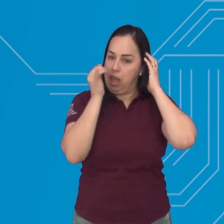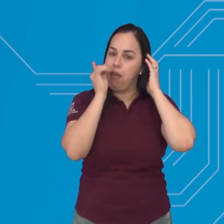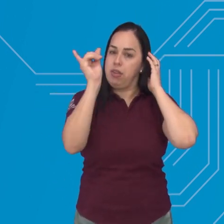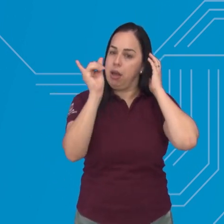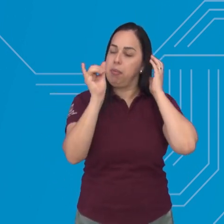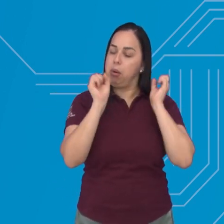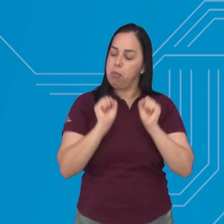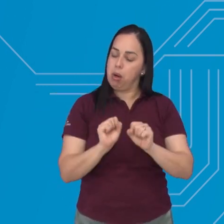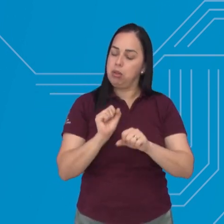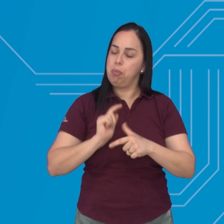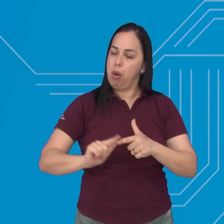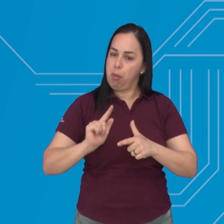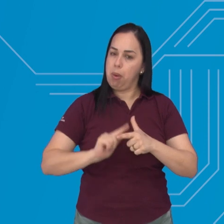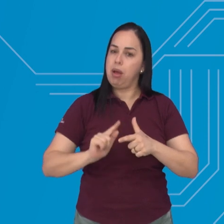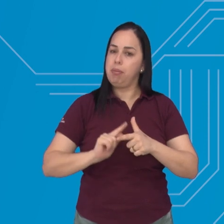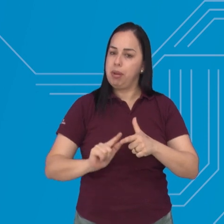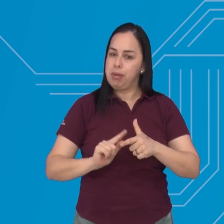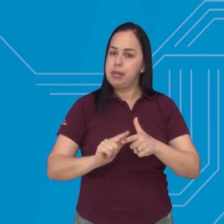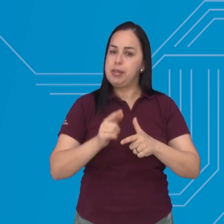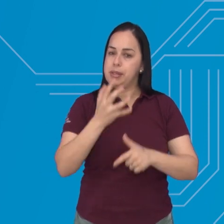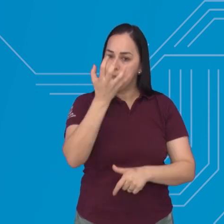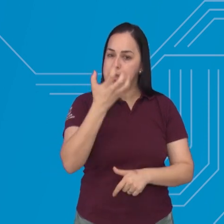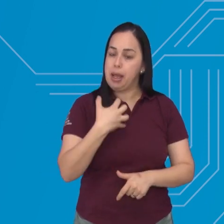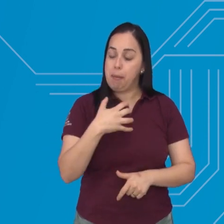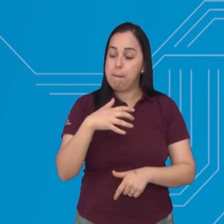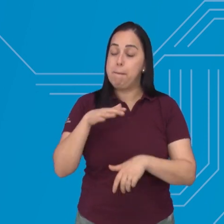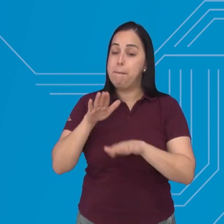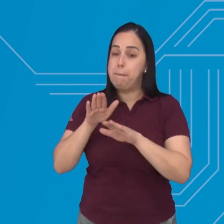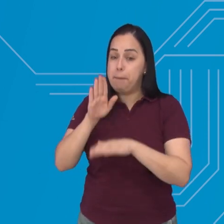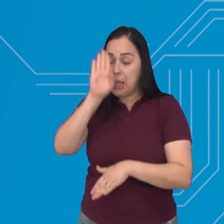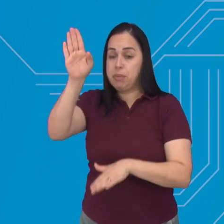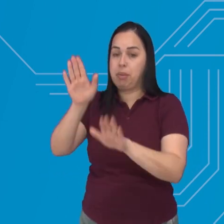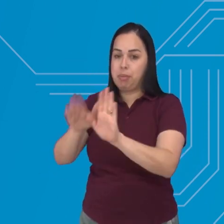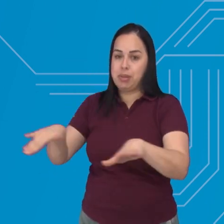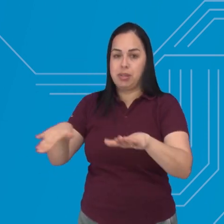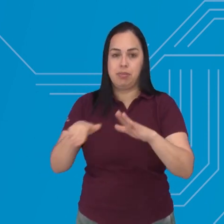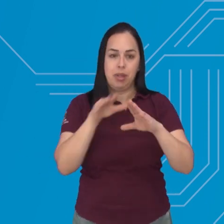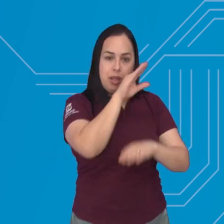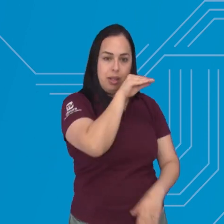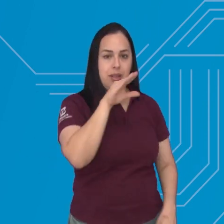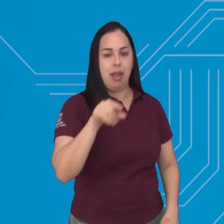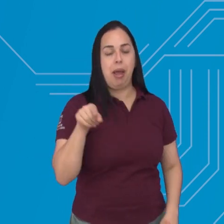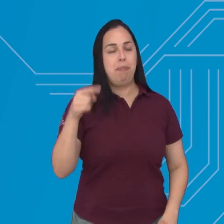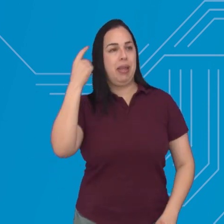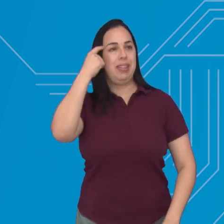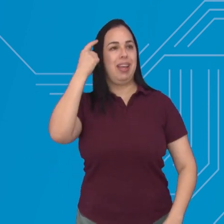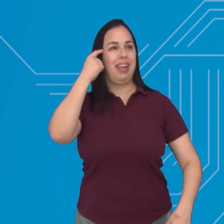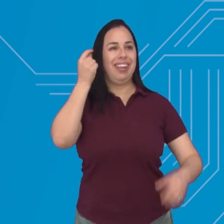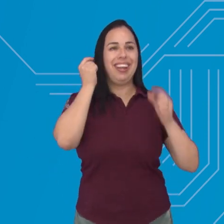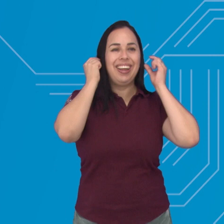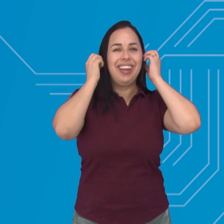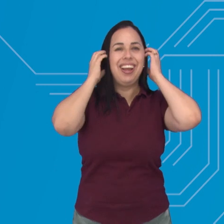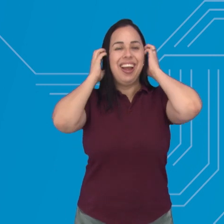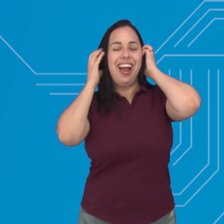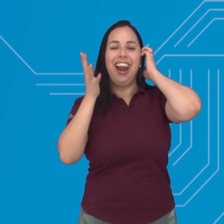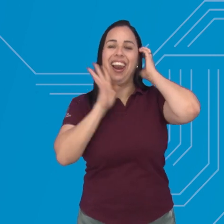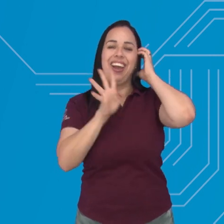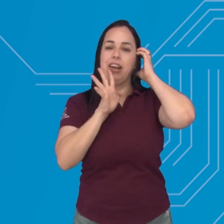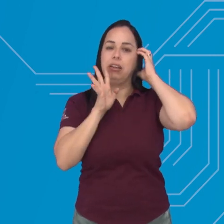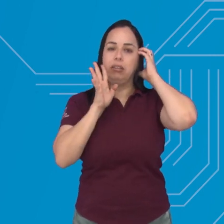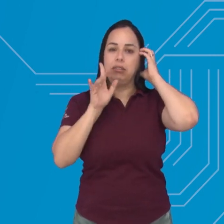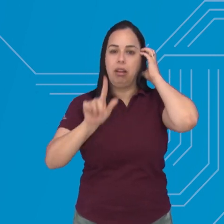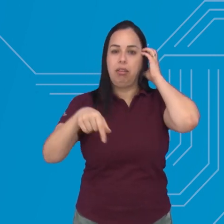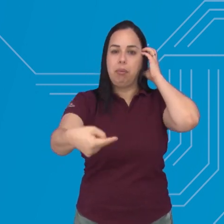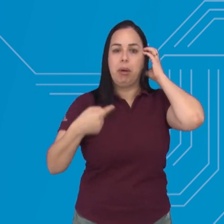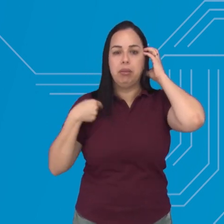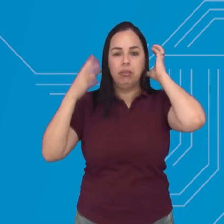Isso pode trazer problemas sérios, principalmente para as crianças e adolescentes. O que pode parecer uma diversão de início tem